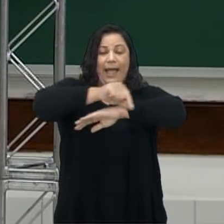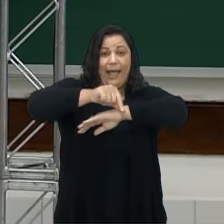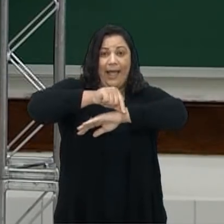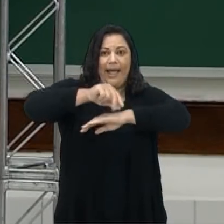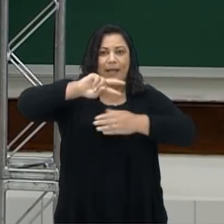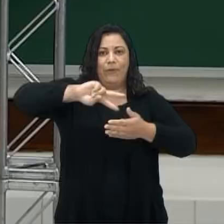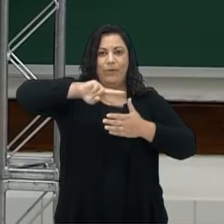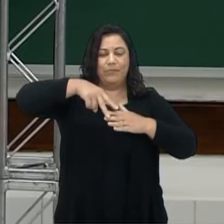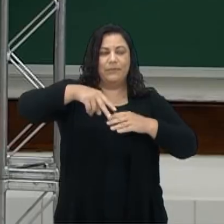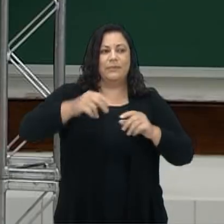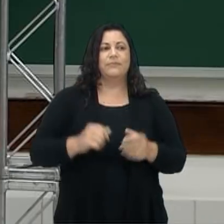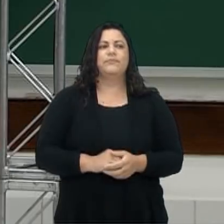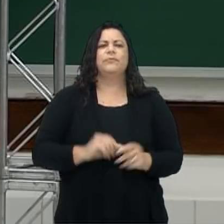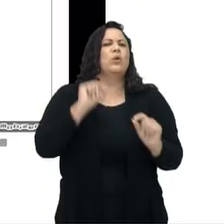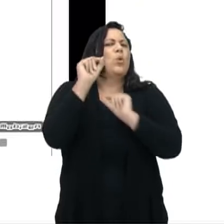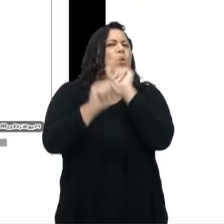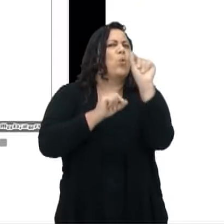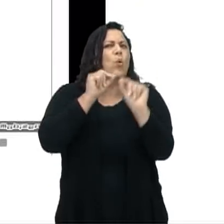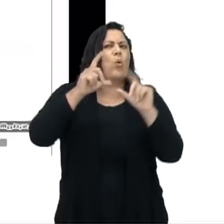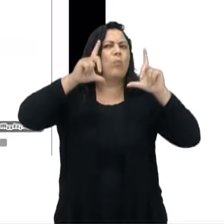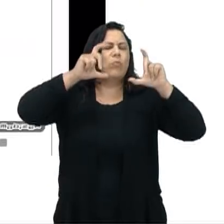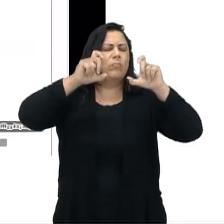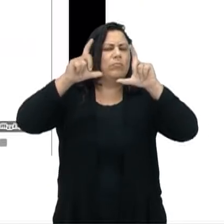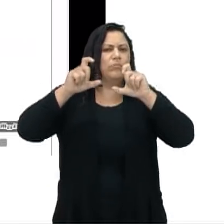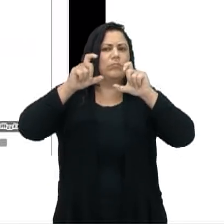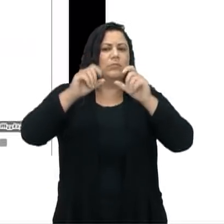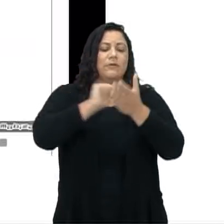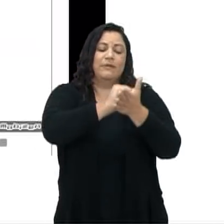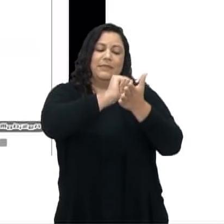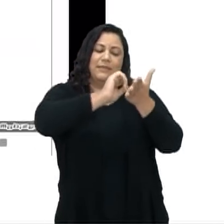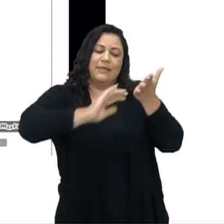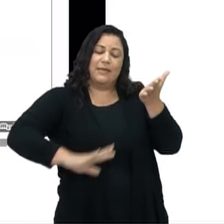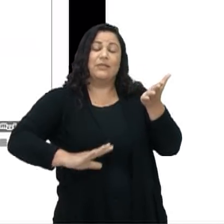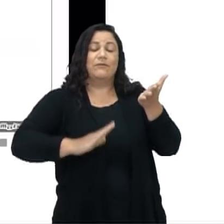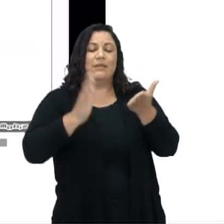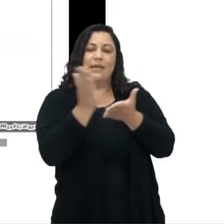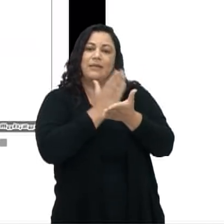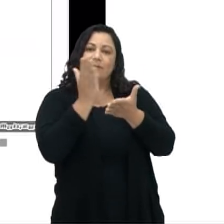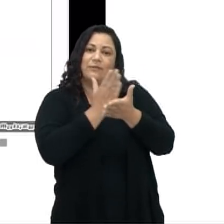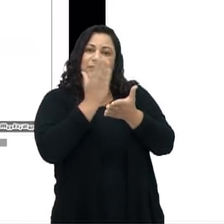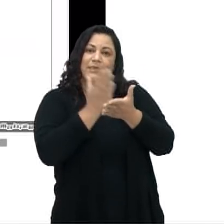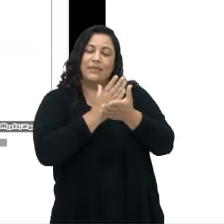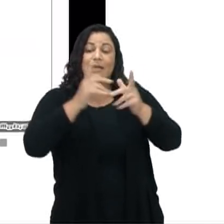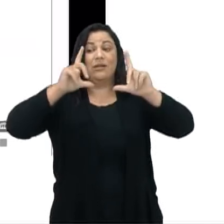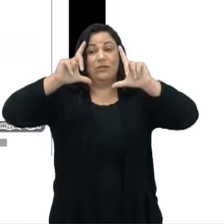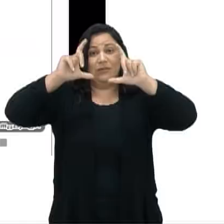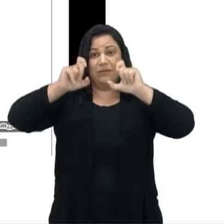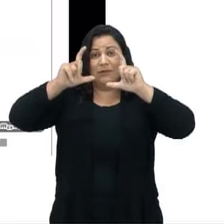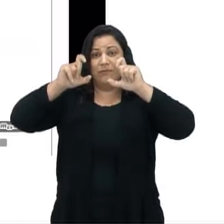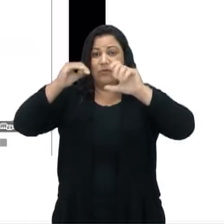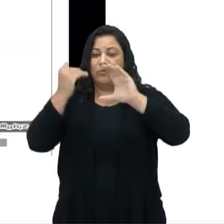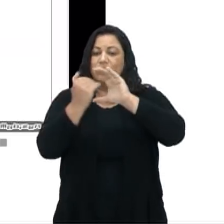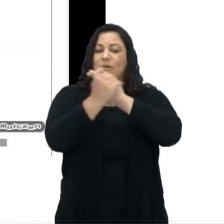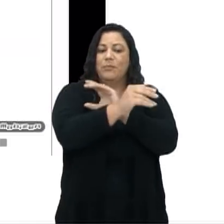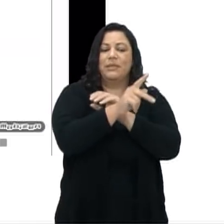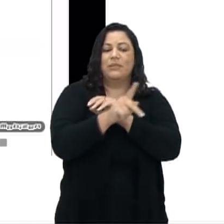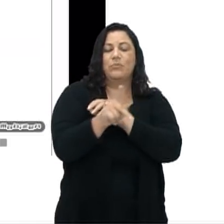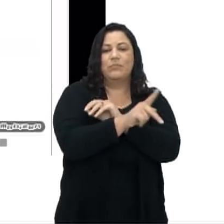Classroom, uma foto? Você vai fazer a atividade, vai colocar no caderno, vai tirar uma foto e vai mandar para o seu professor. Como que você vai fazer,